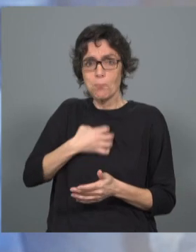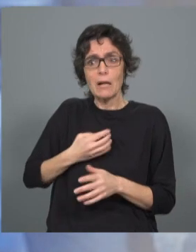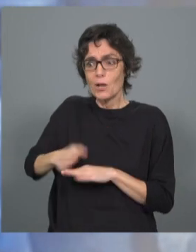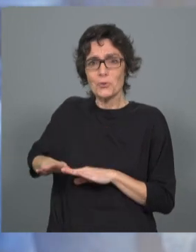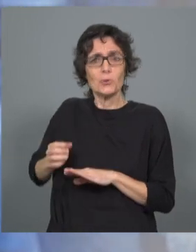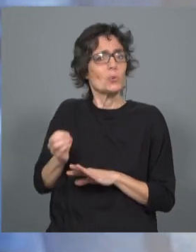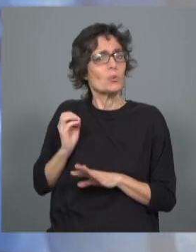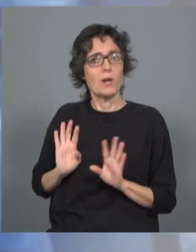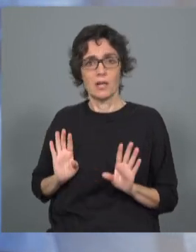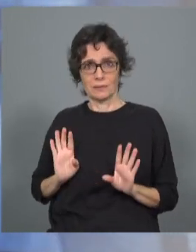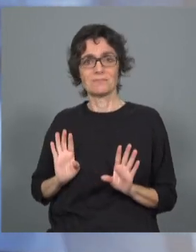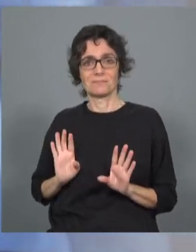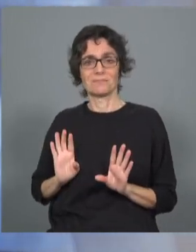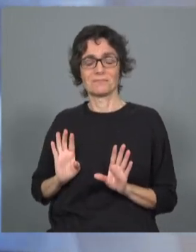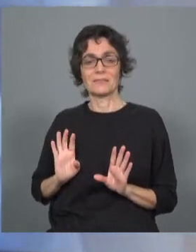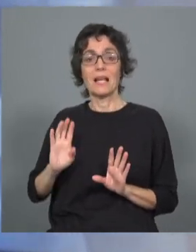há anos já.